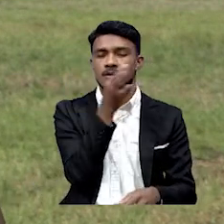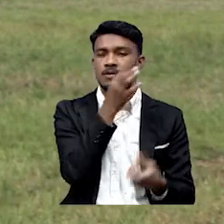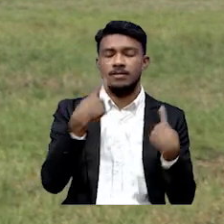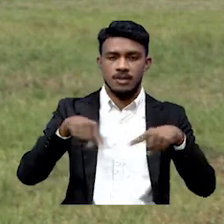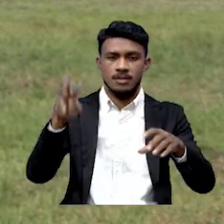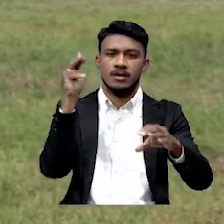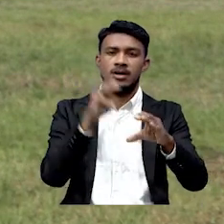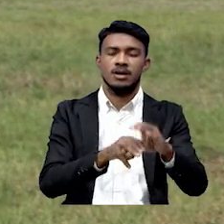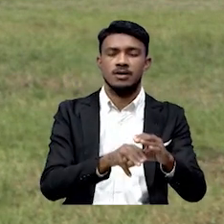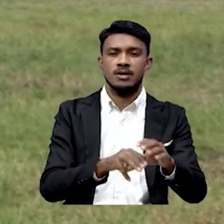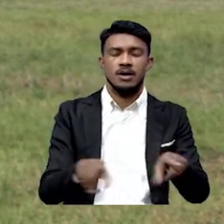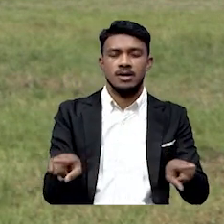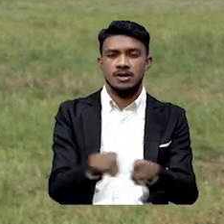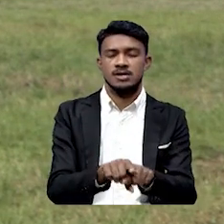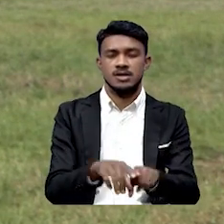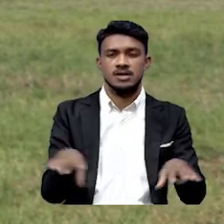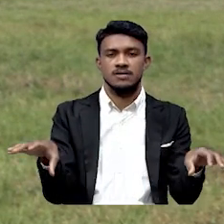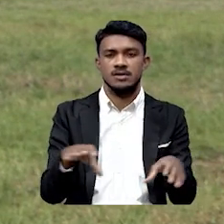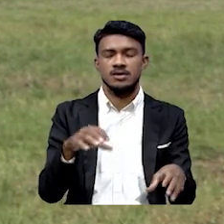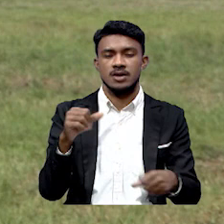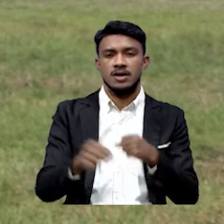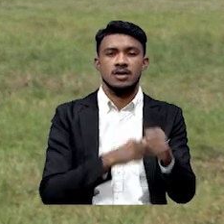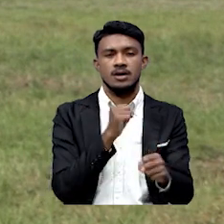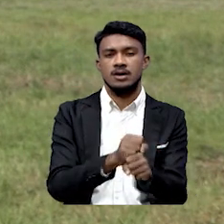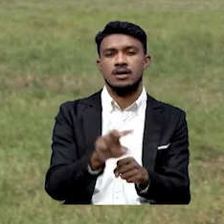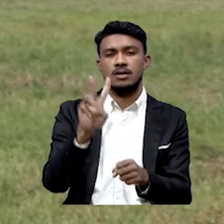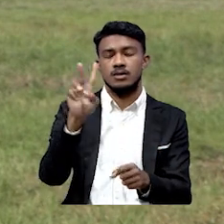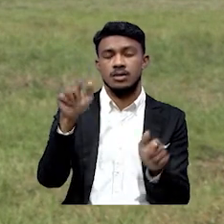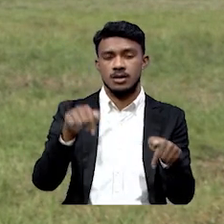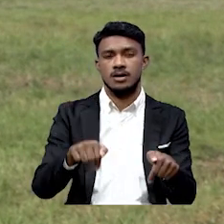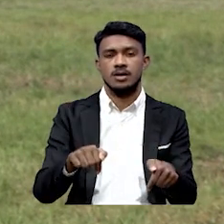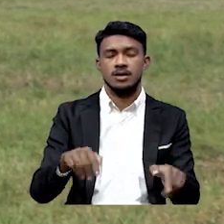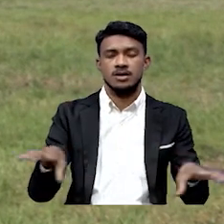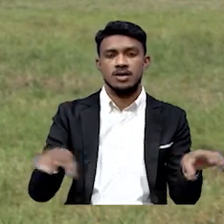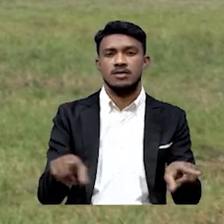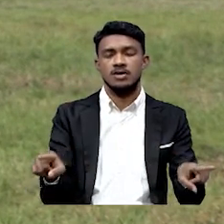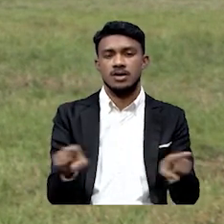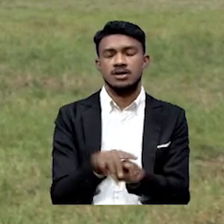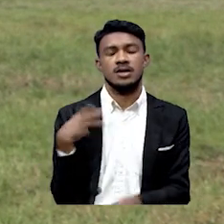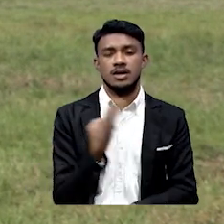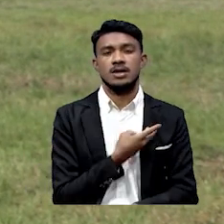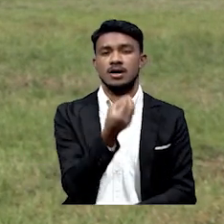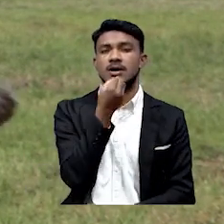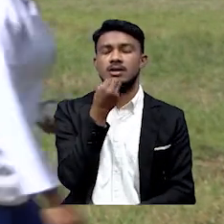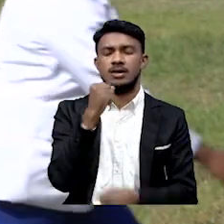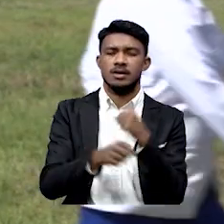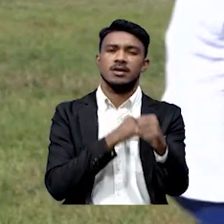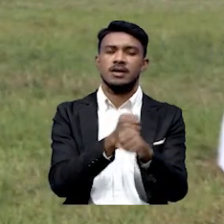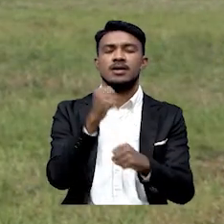mandato periode rua ne bihe ne problema ne bema ka hanesan itani hahang kada tintina ni tating